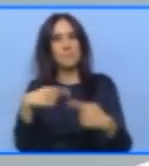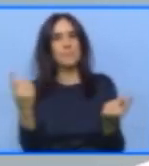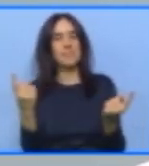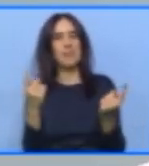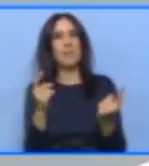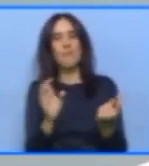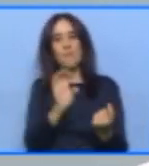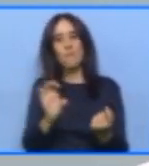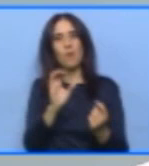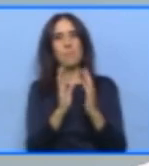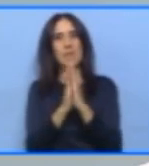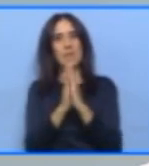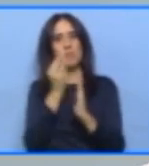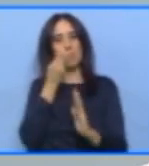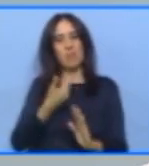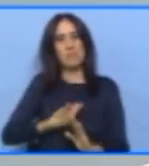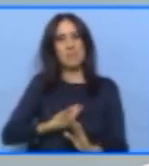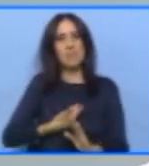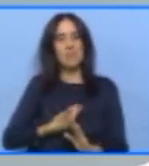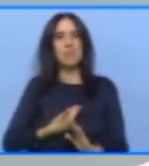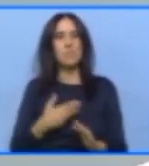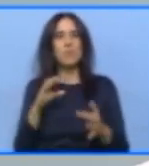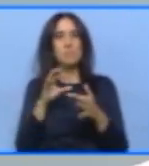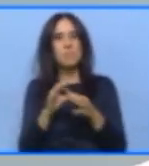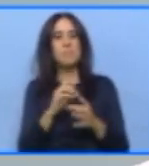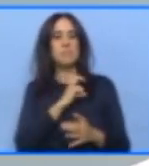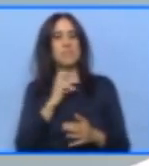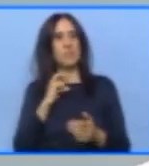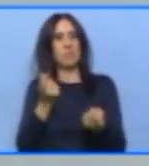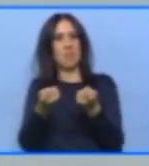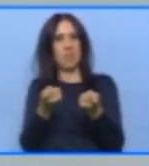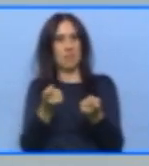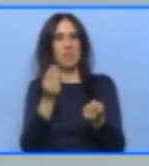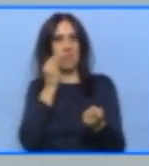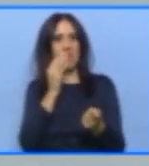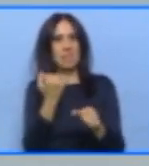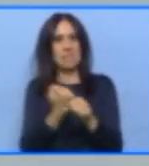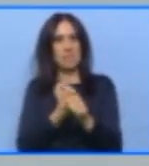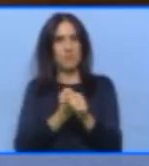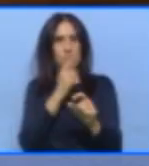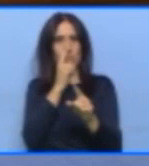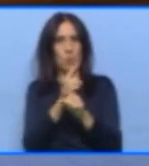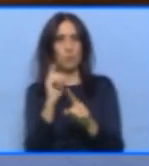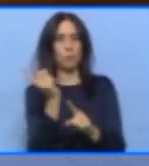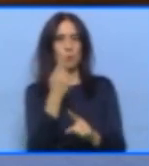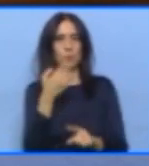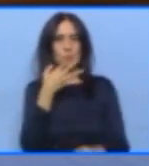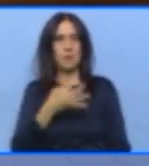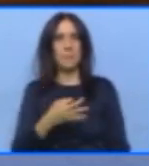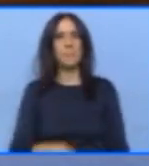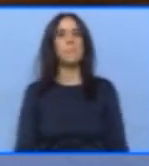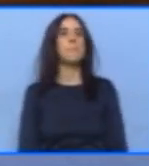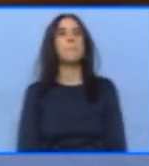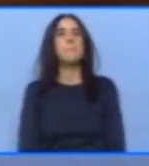uma forma de ser igreja muito na linha ministerial dos serviços partilhados por todos. Quando foi na hora